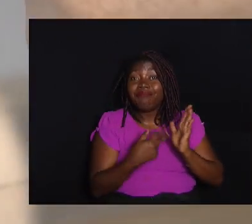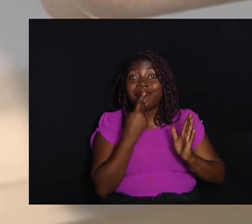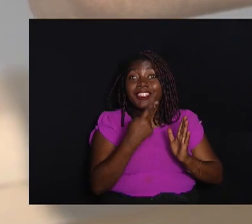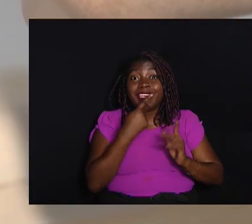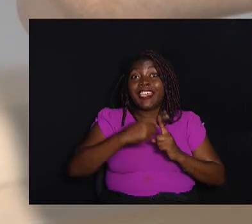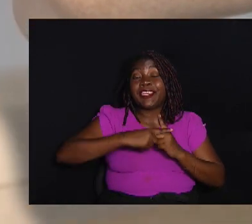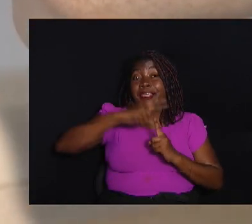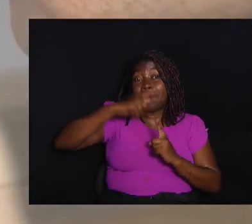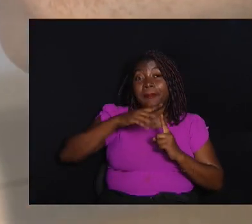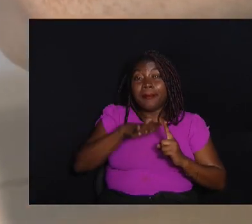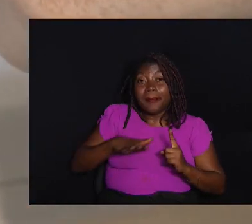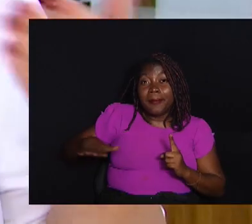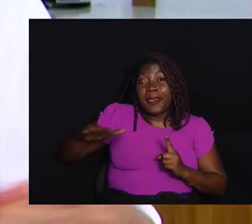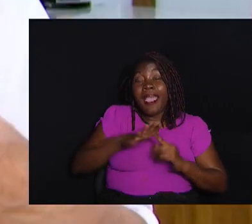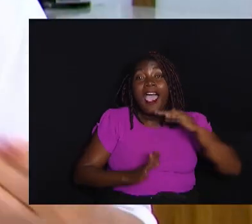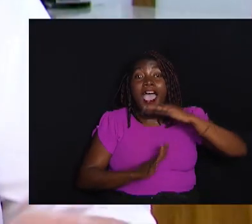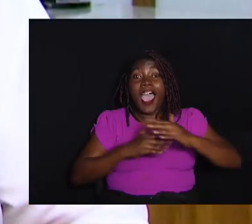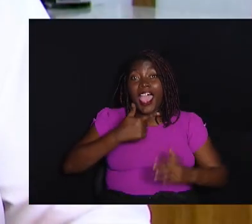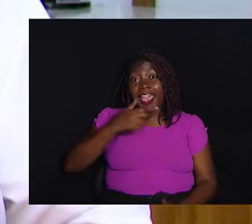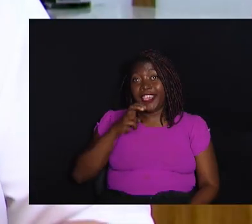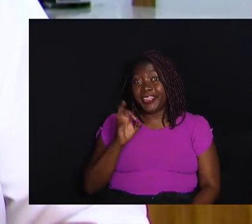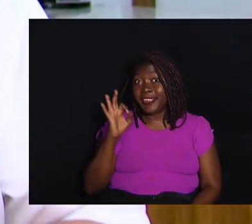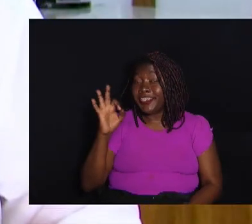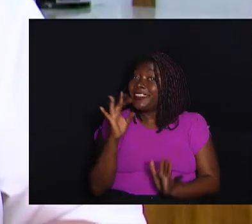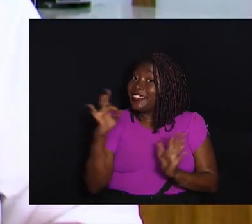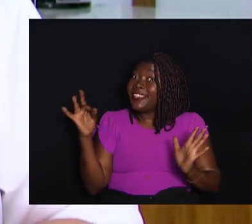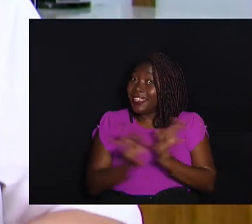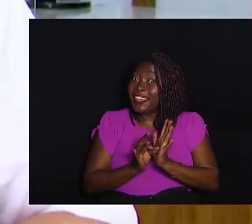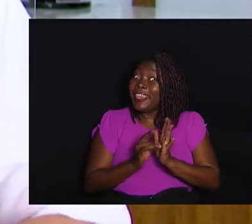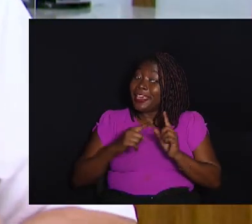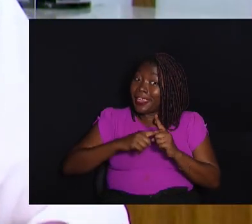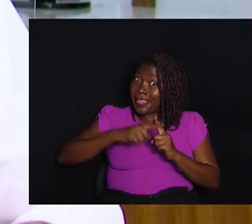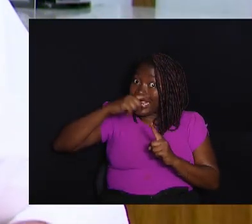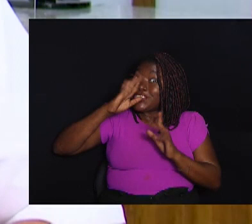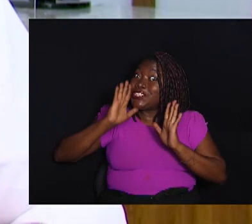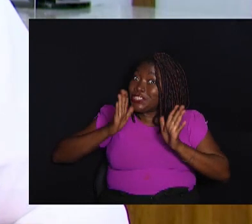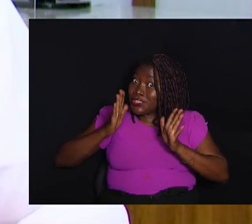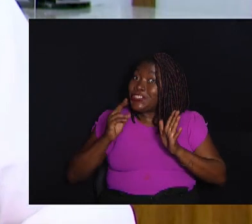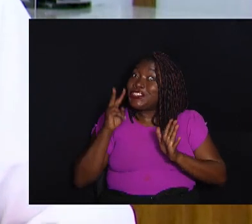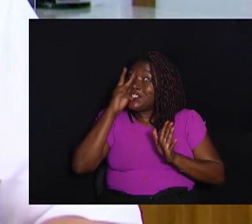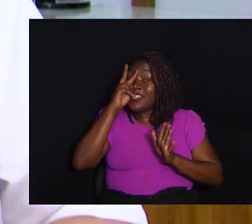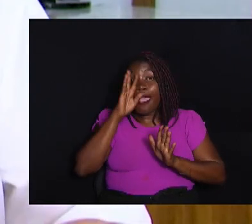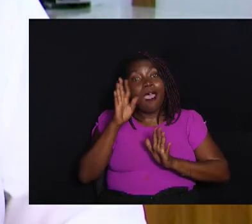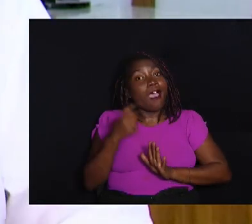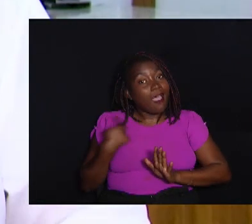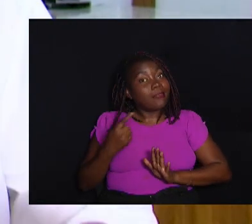temperatura ambiente que é até 25 graus. Na realidade, as temperaturas já estão altas, então a gente tem que tomar esse